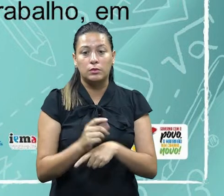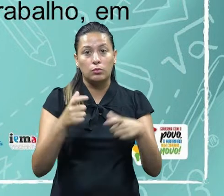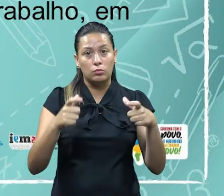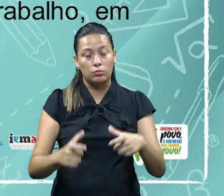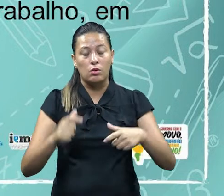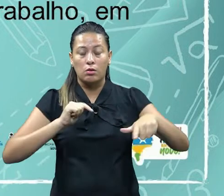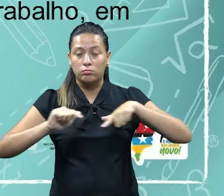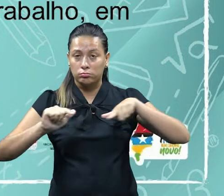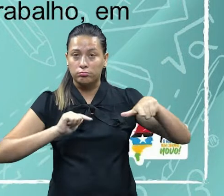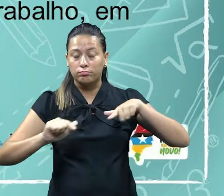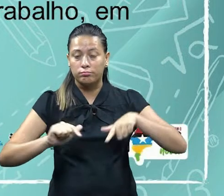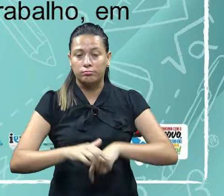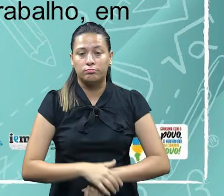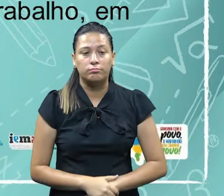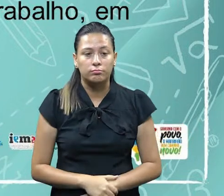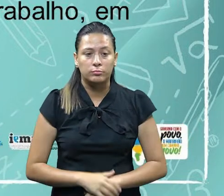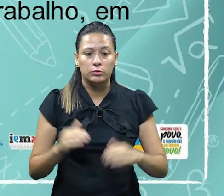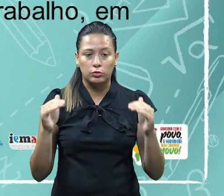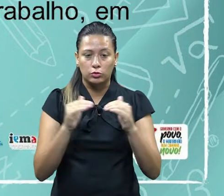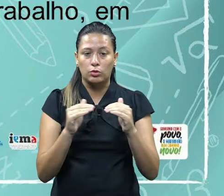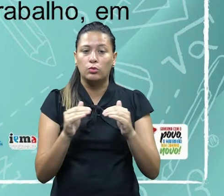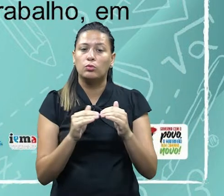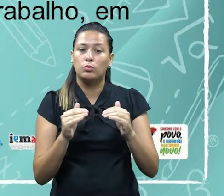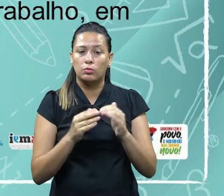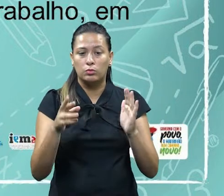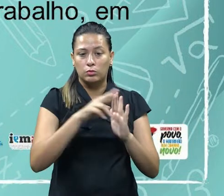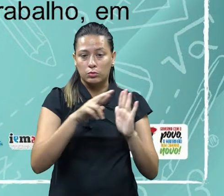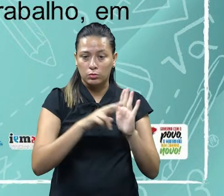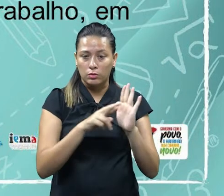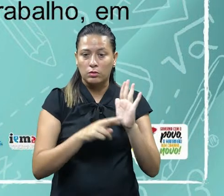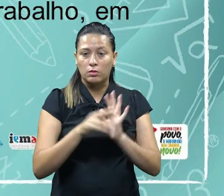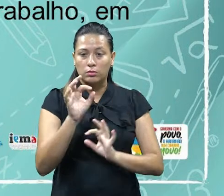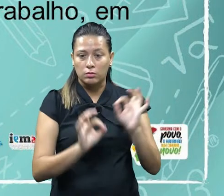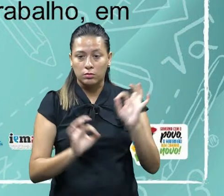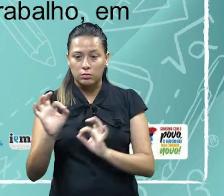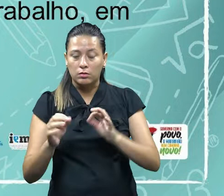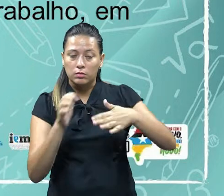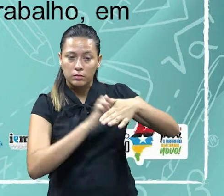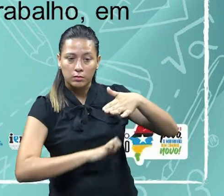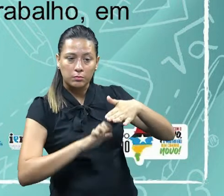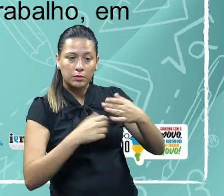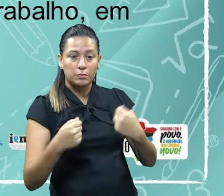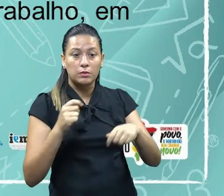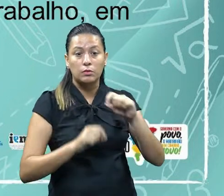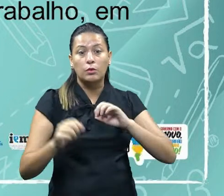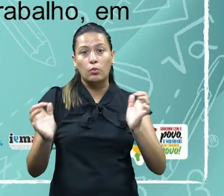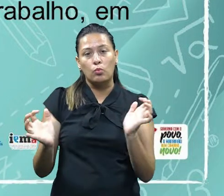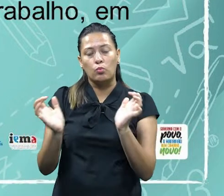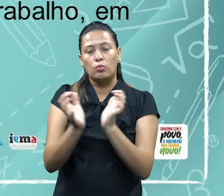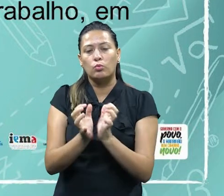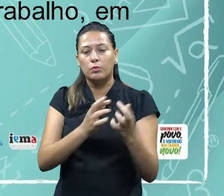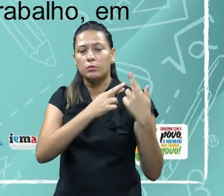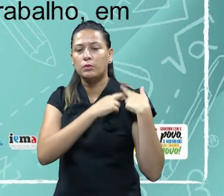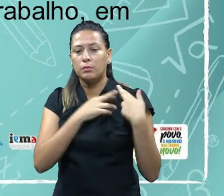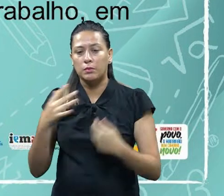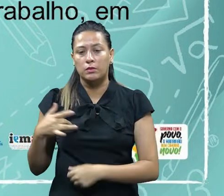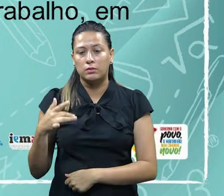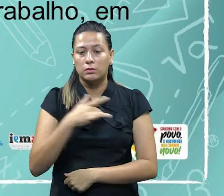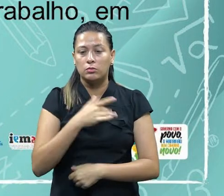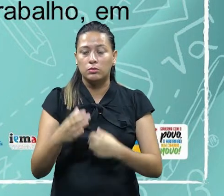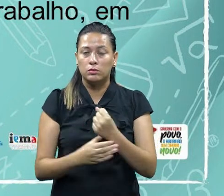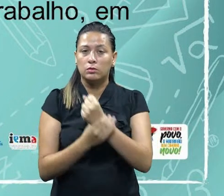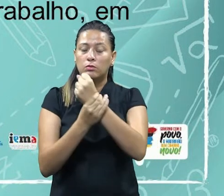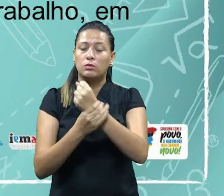trabalho. De acordo com as normas regulamentadoras, as empresas precisam ter um grupo responsável pela saúde e